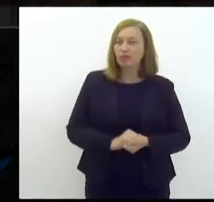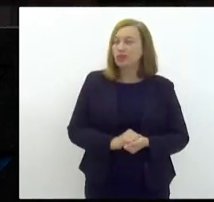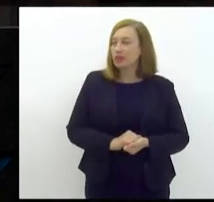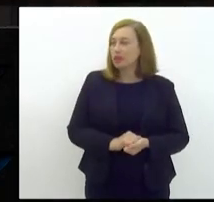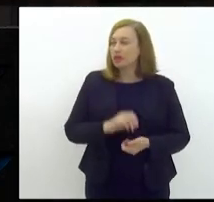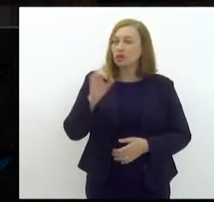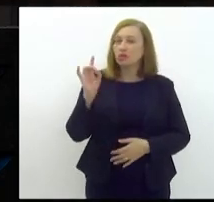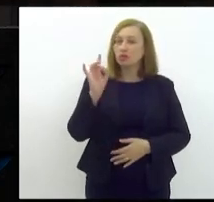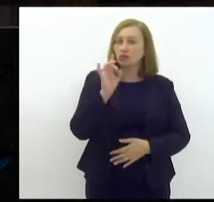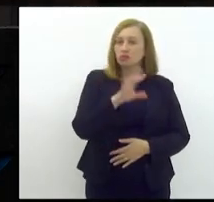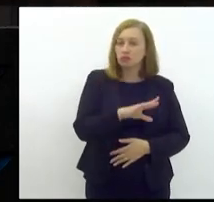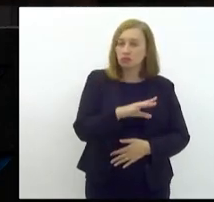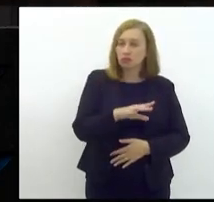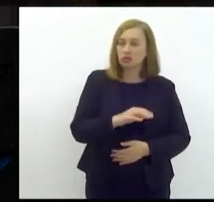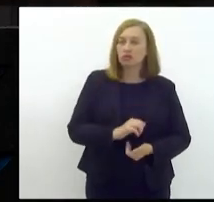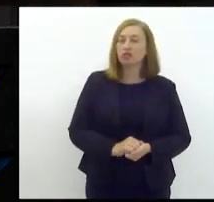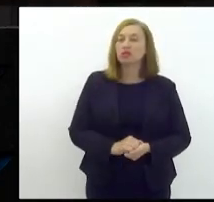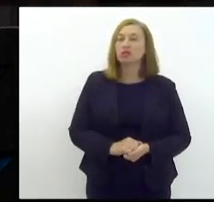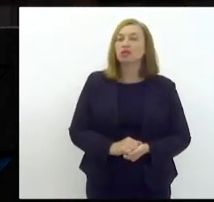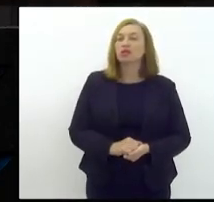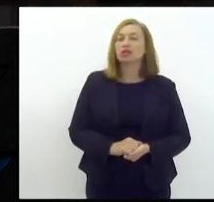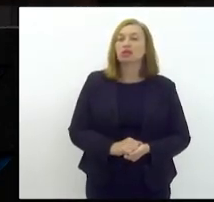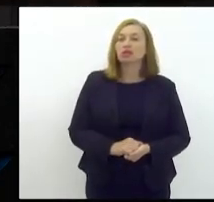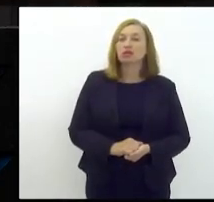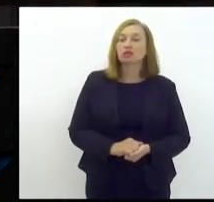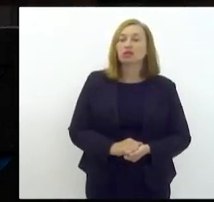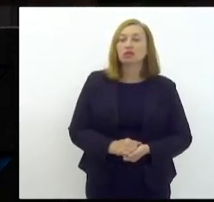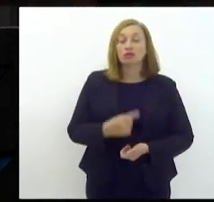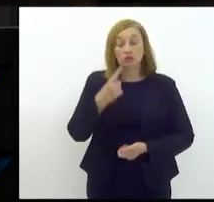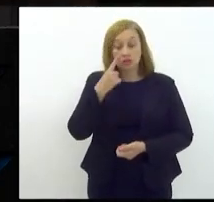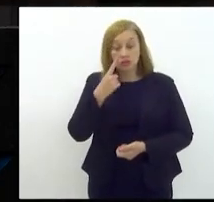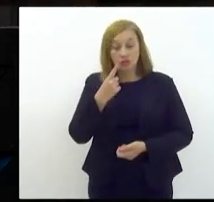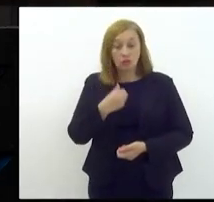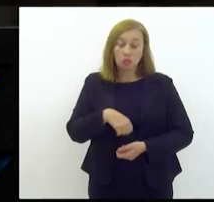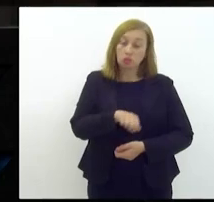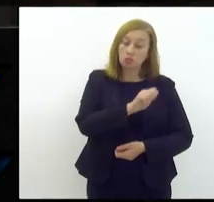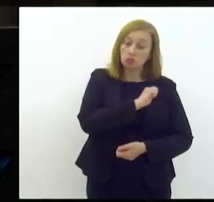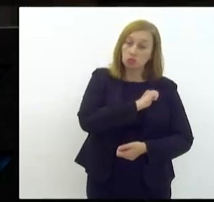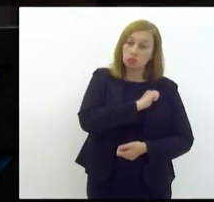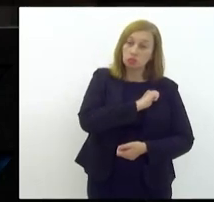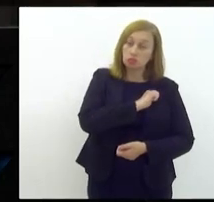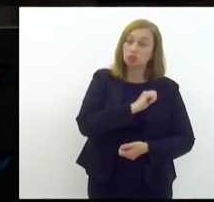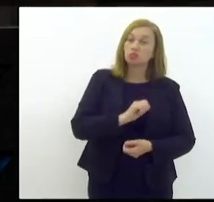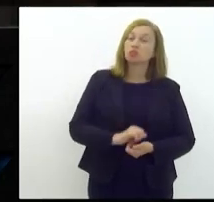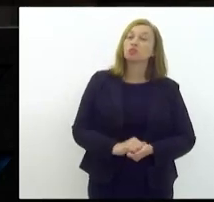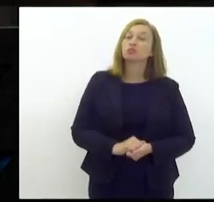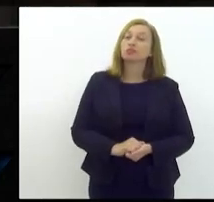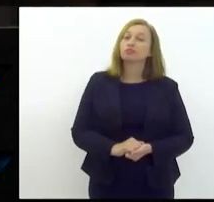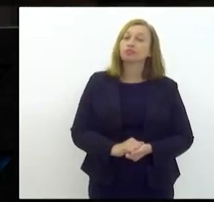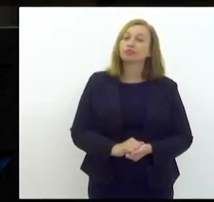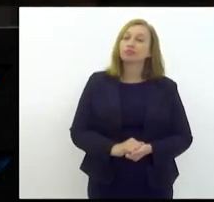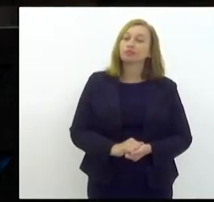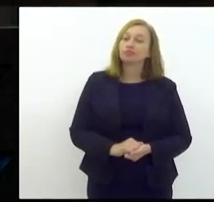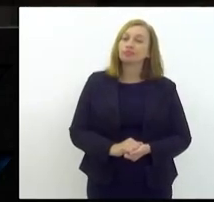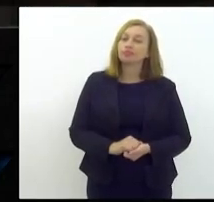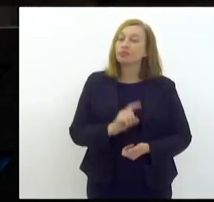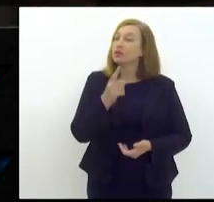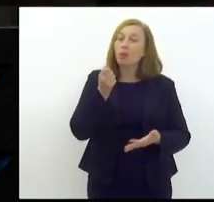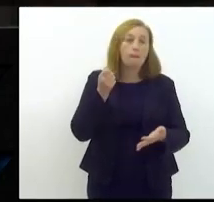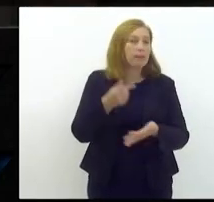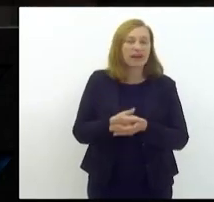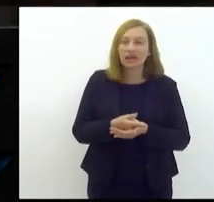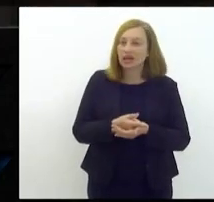única pseudovantagem que nós temos do regime de recuperação fiscal é não tá